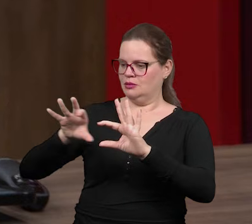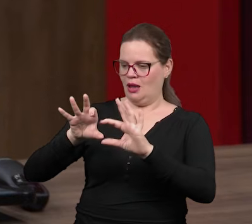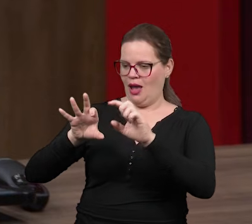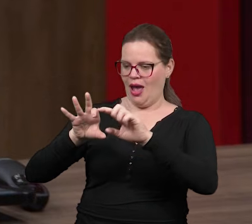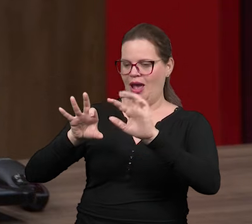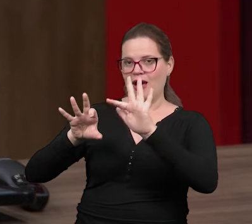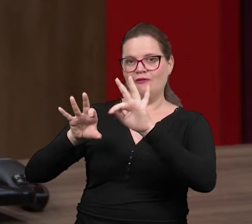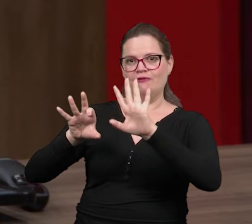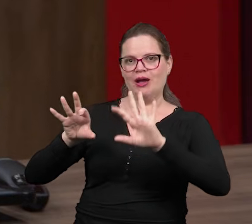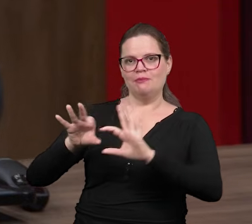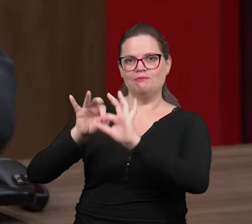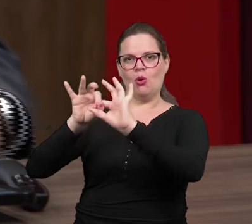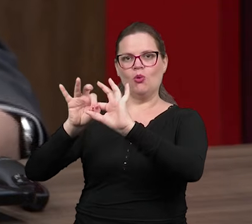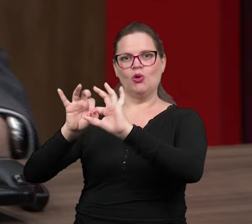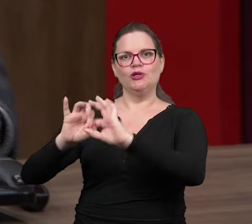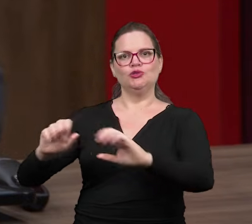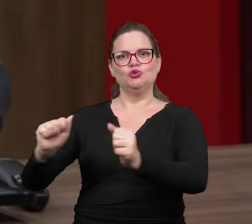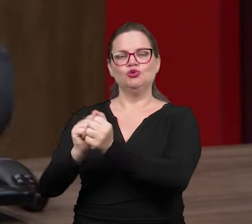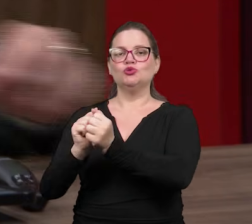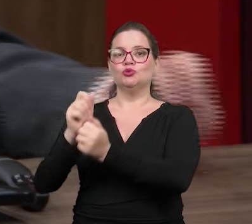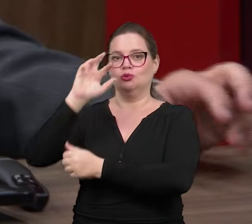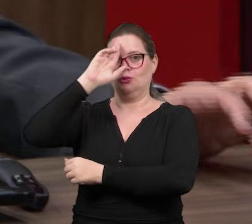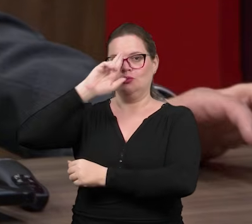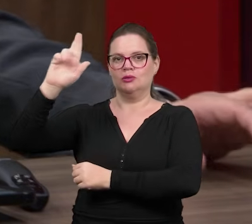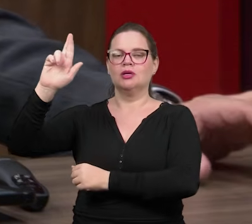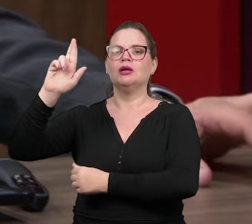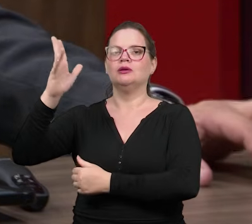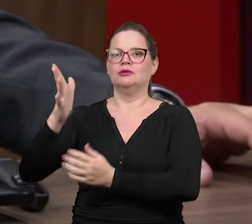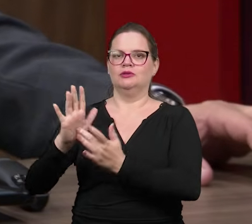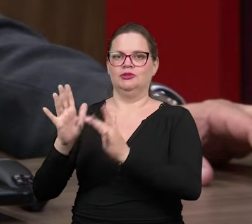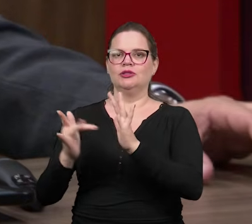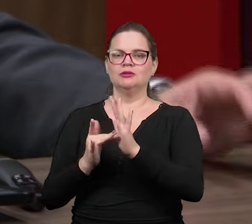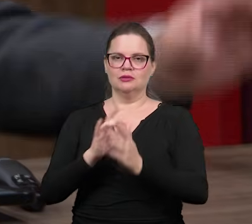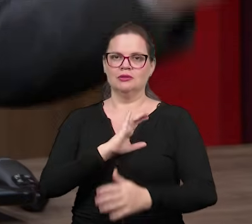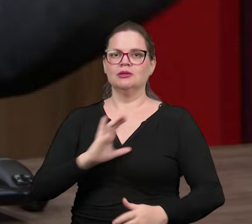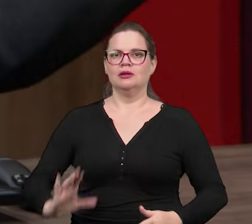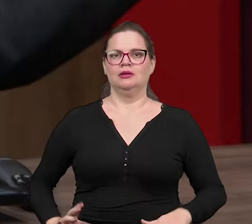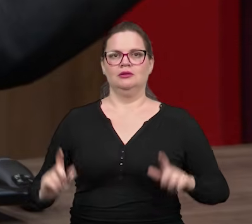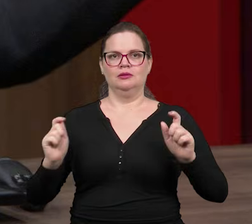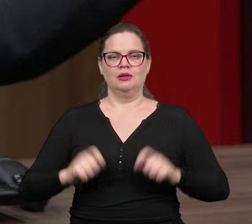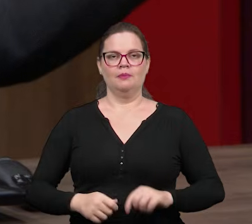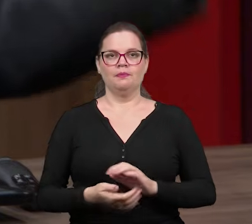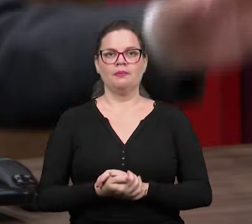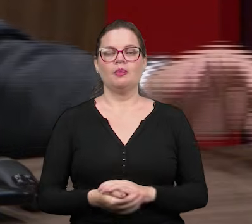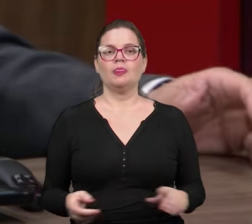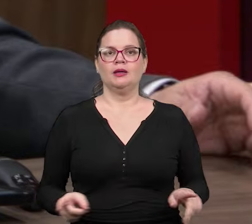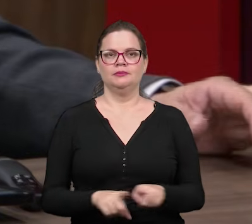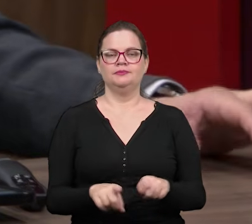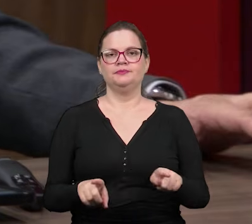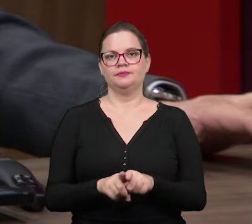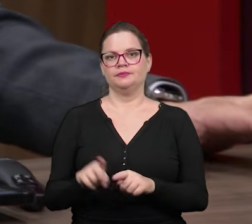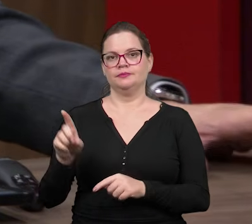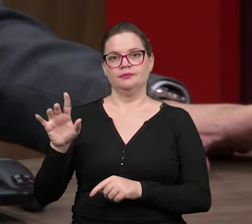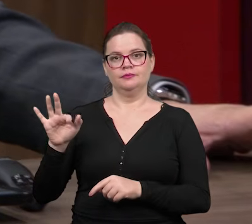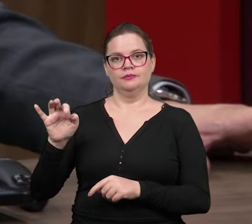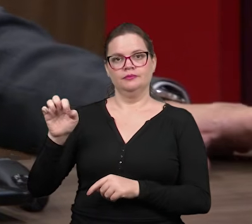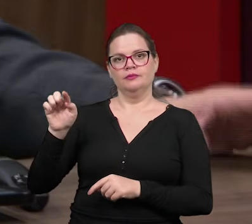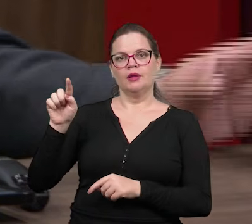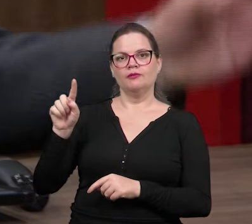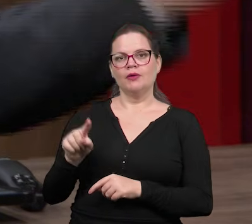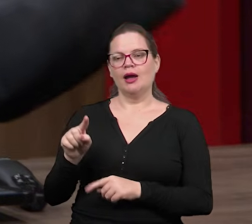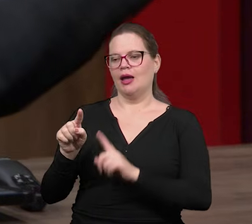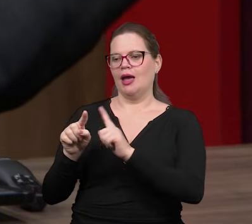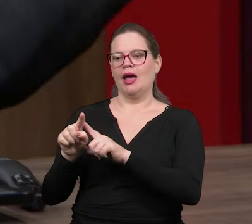de união que nos conecta com o Senhor através da pessoa do Senhor Jesus, né? E a fé também é o que nos assegura essa